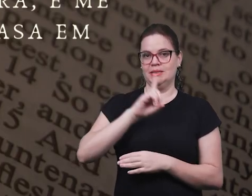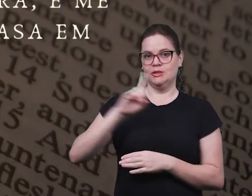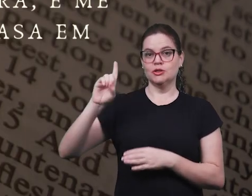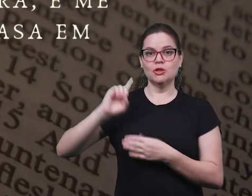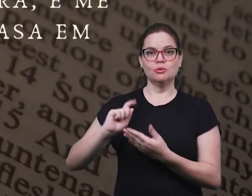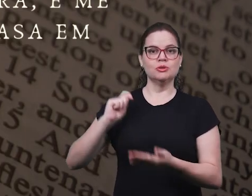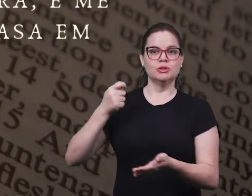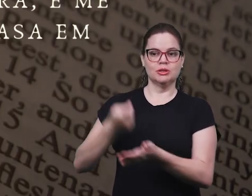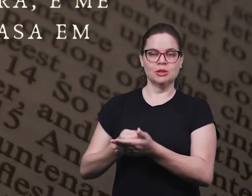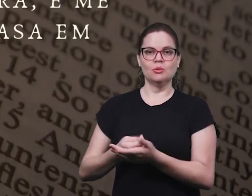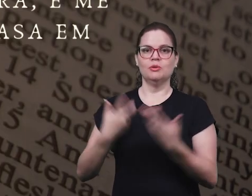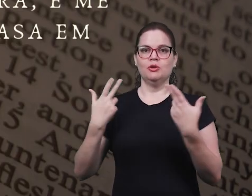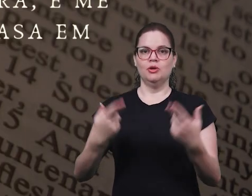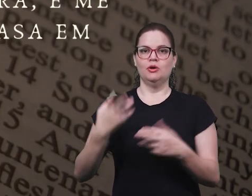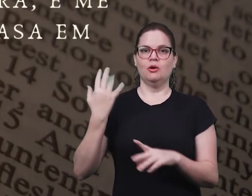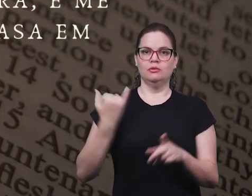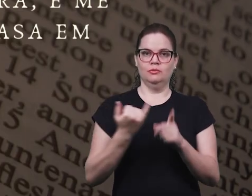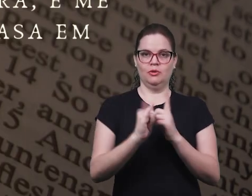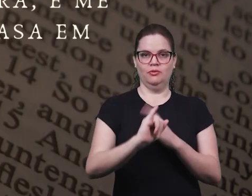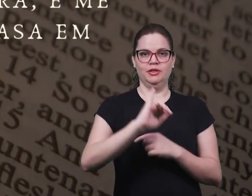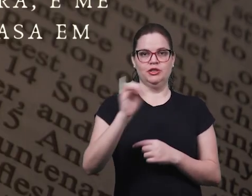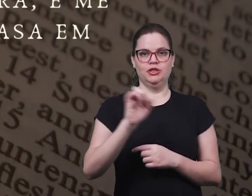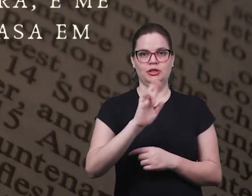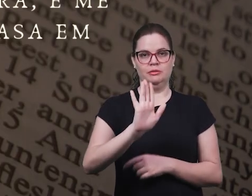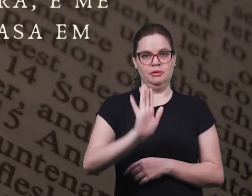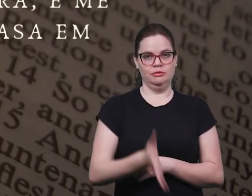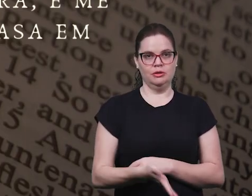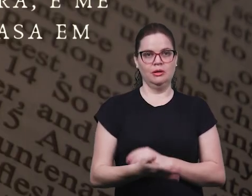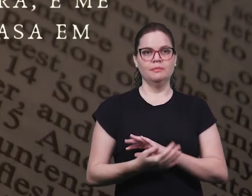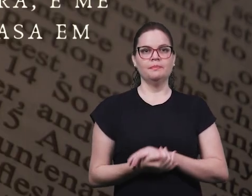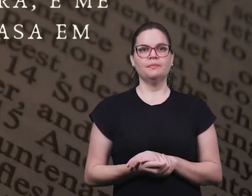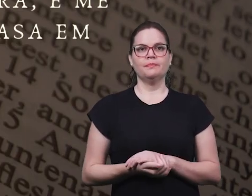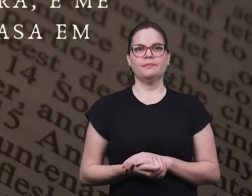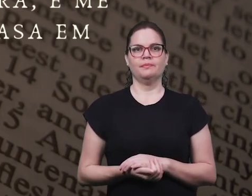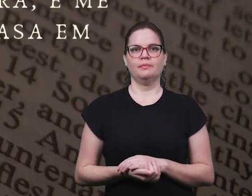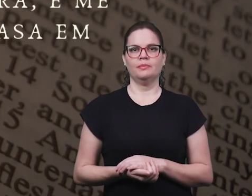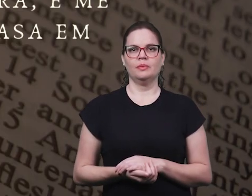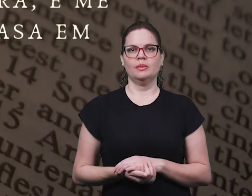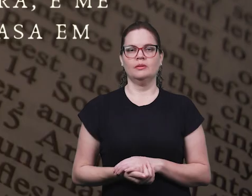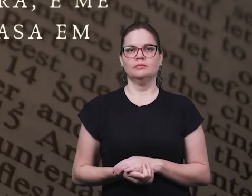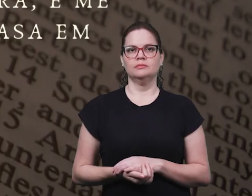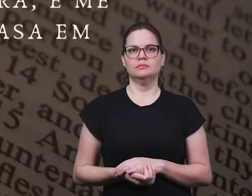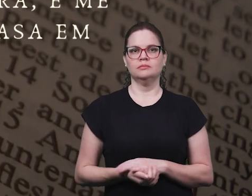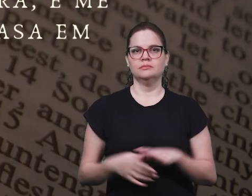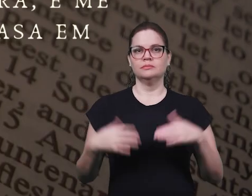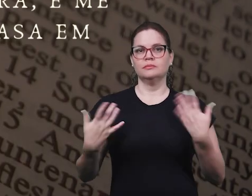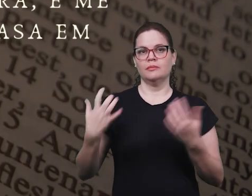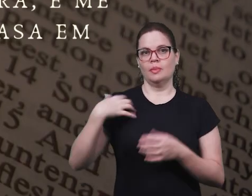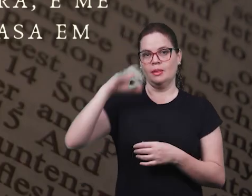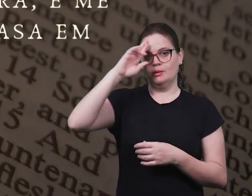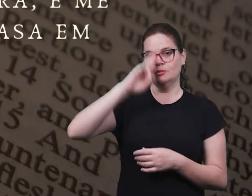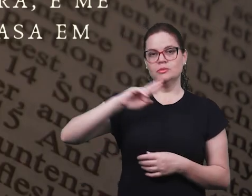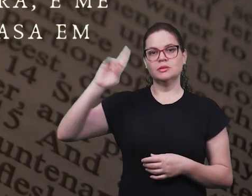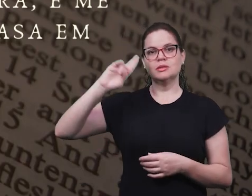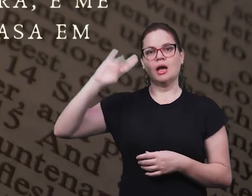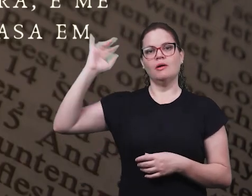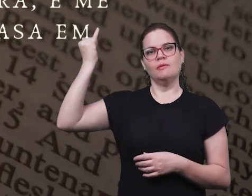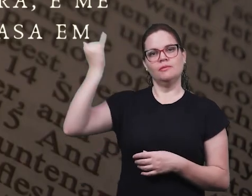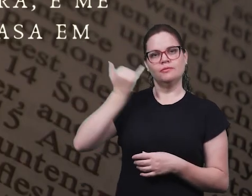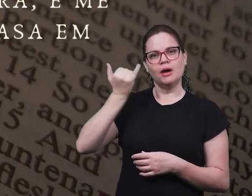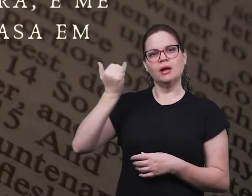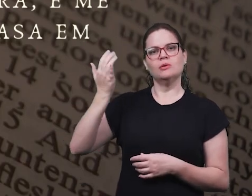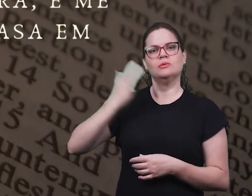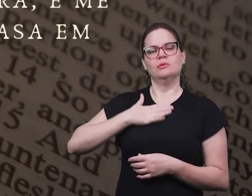pela boca de Jeremias. Então, nós estamos centralizando na profecia de Jeremias. Despertou o Senhor